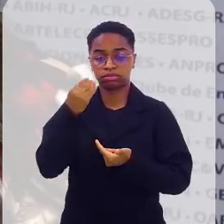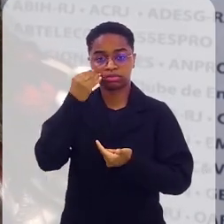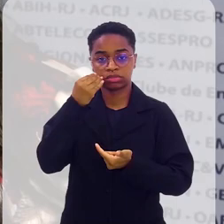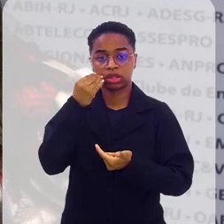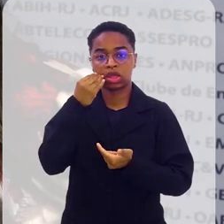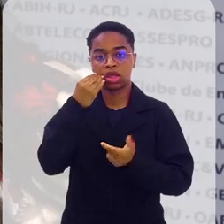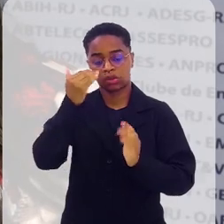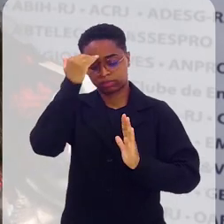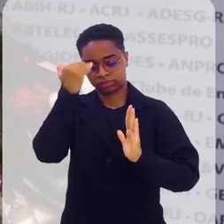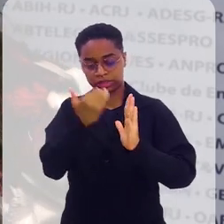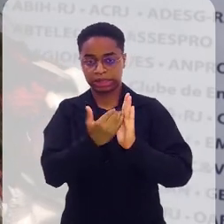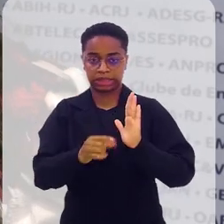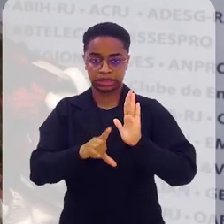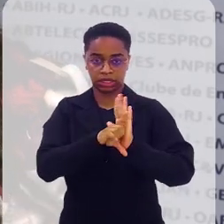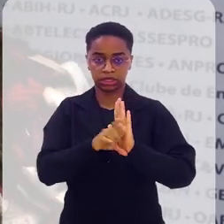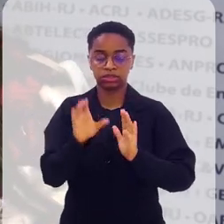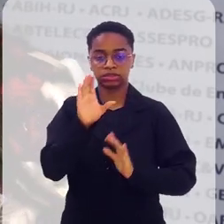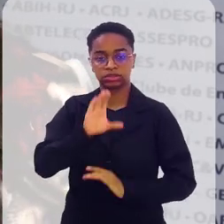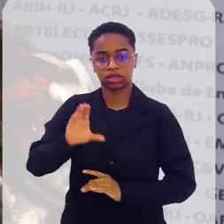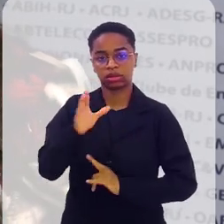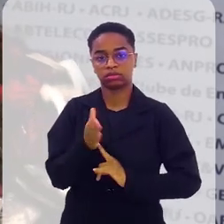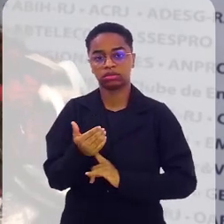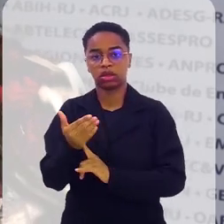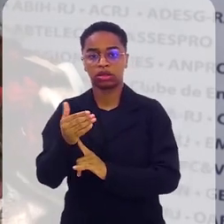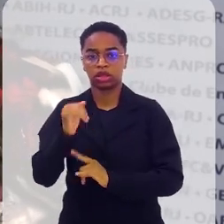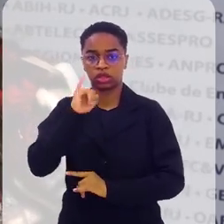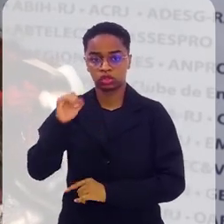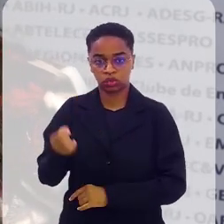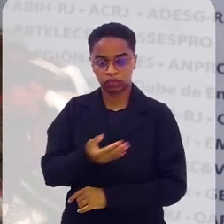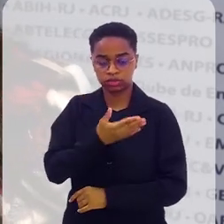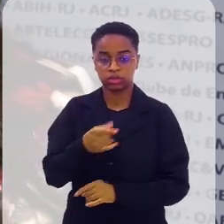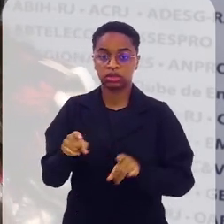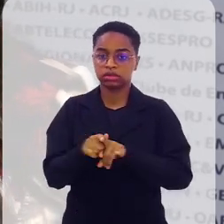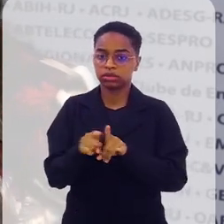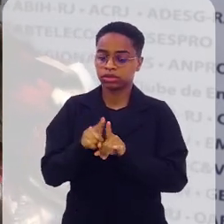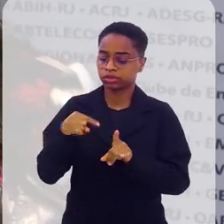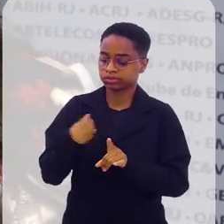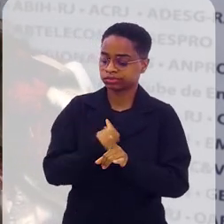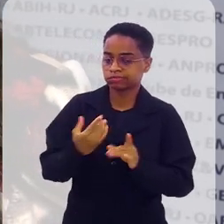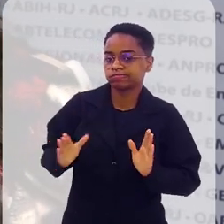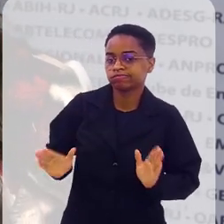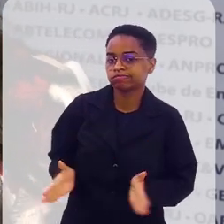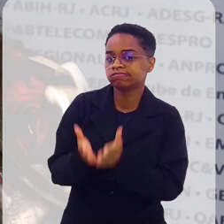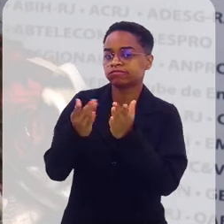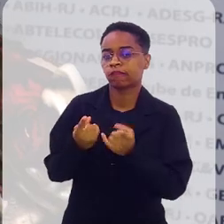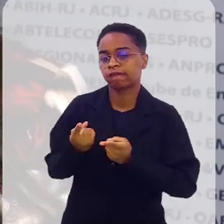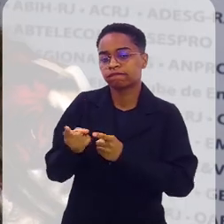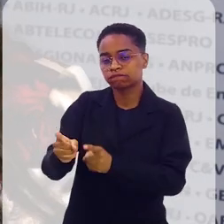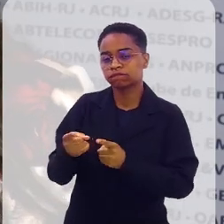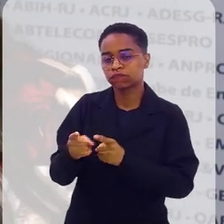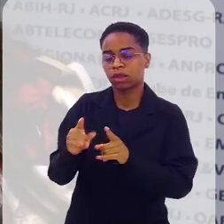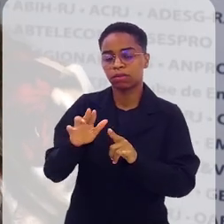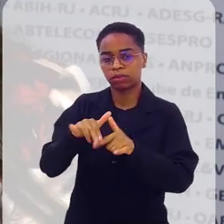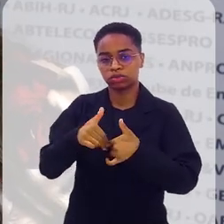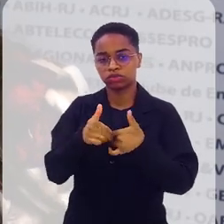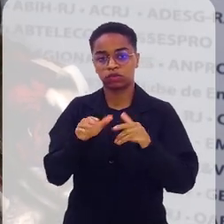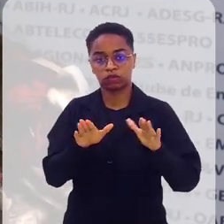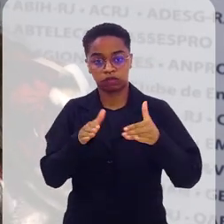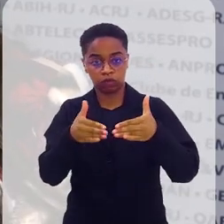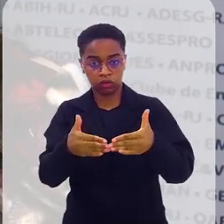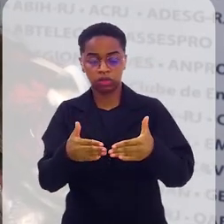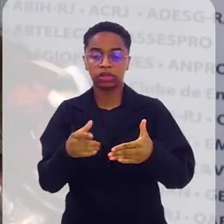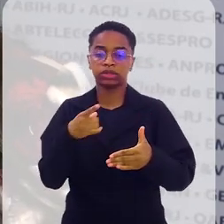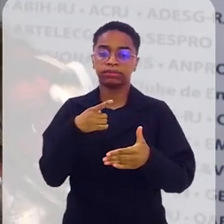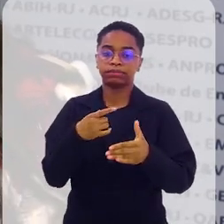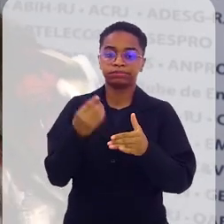uma lei de ciência, tecnologia e inovação. Também vamos provocar, e já estamos provocando a partir do fórum, grupo de trabalho junto